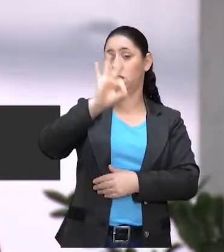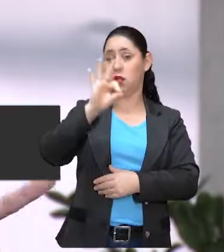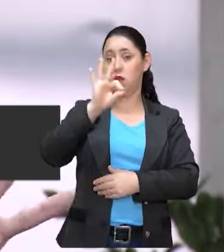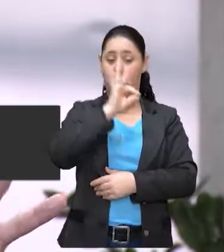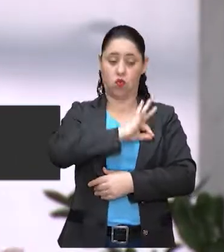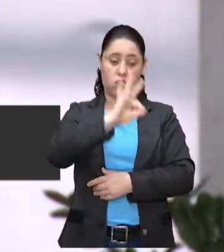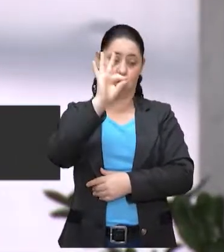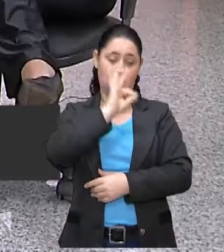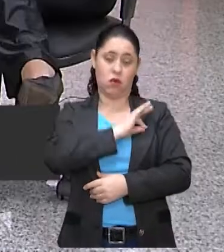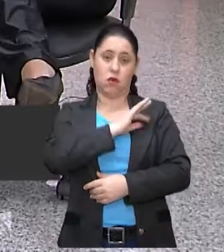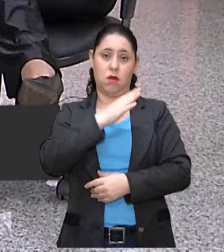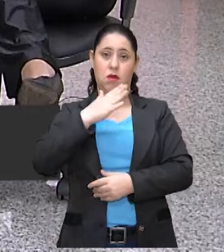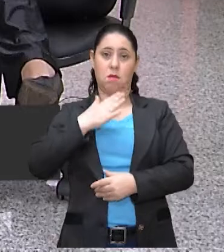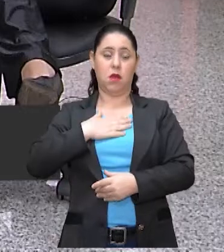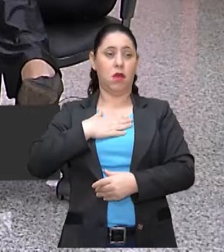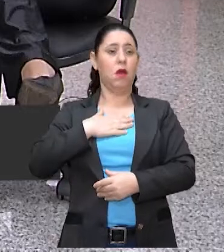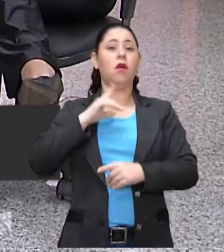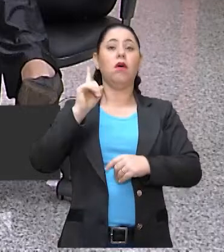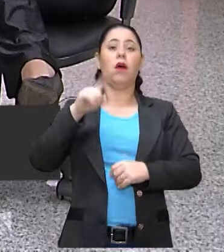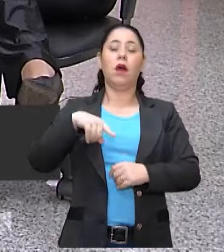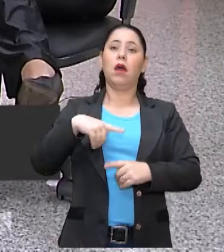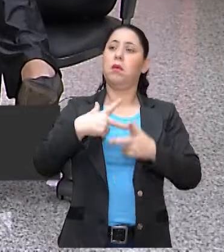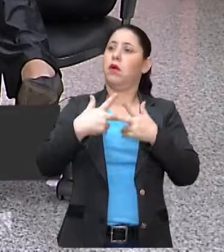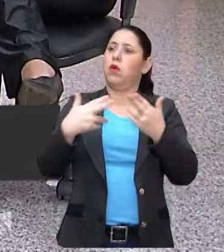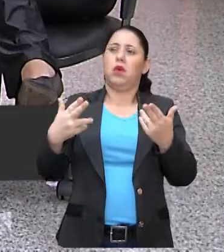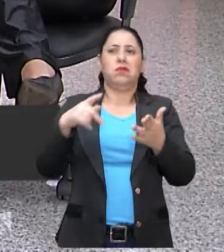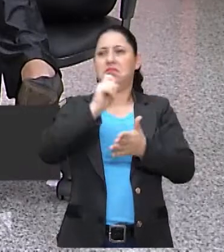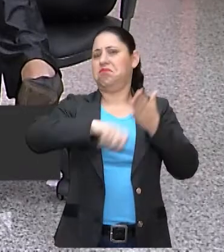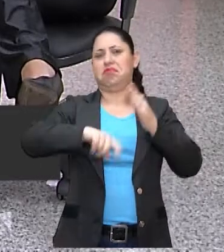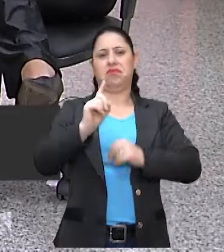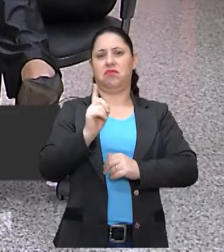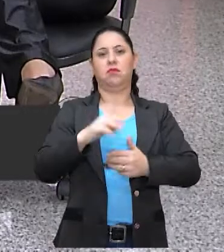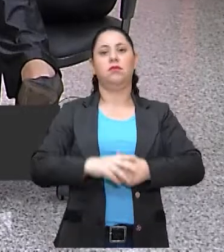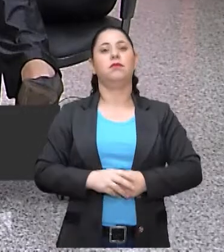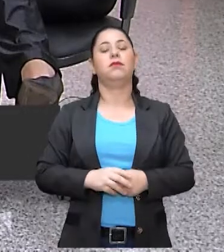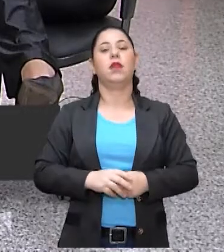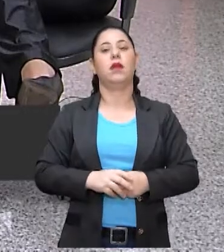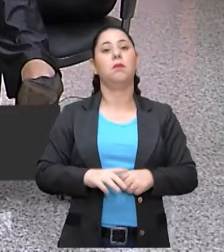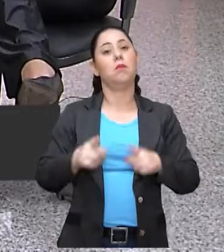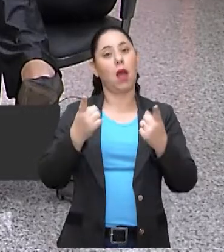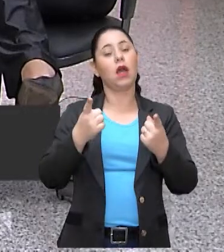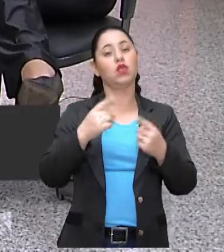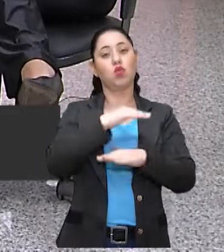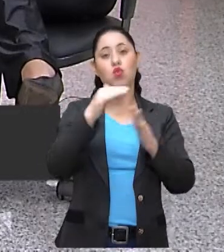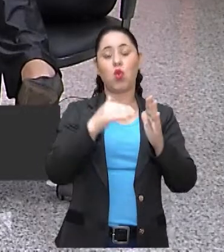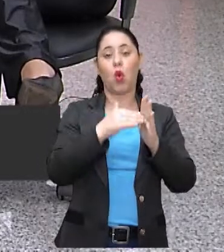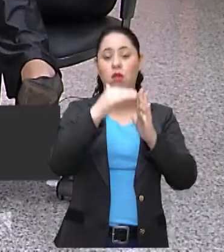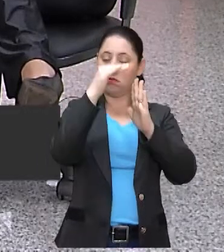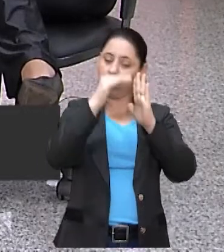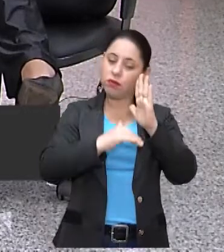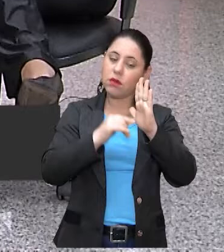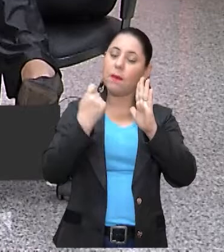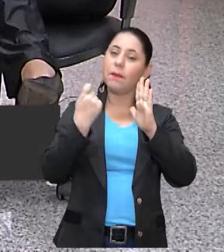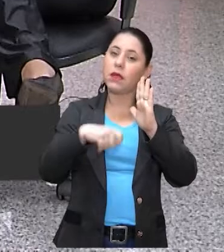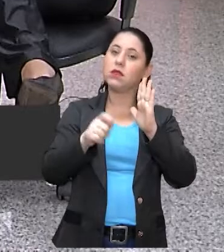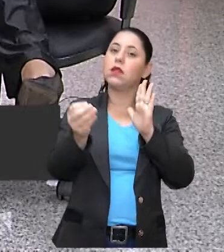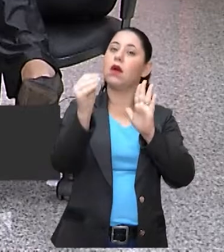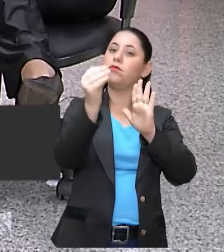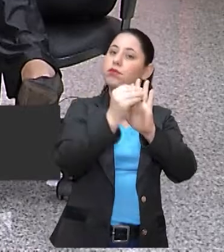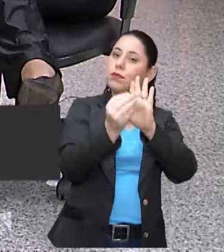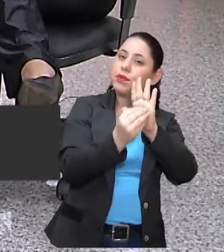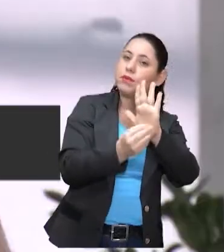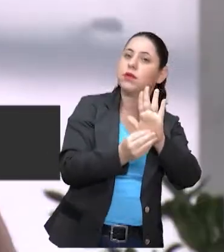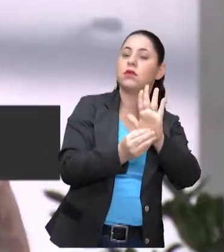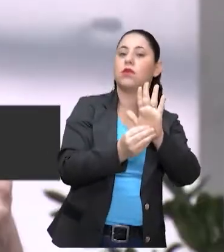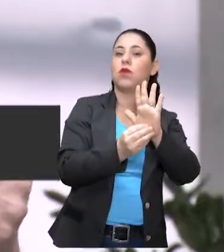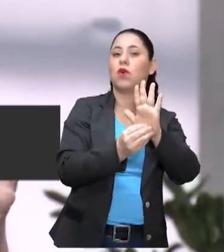5% do meu orçamento vai ser realmente para essas coisas que eu não vou anotar, beleza. mas o restante tem que estar anotado, tem que estar disciplinado.